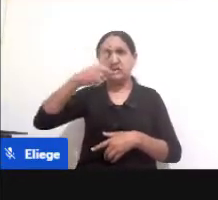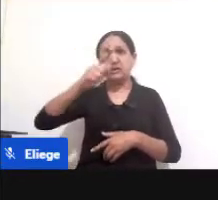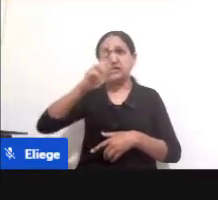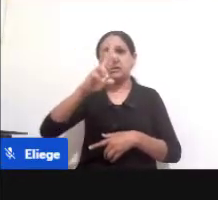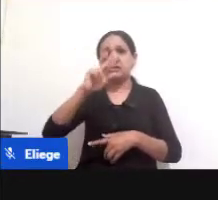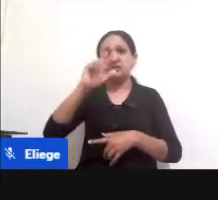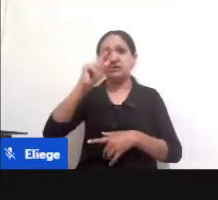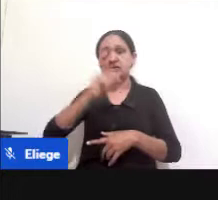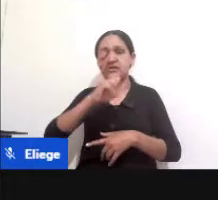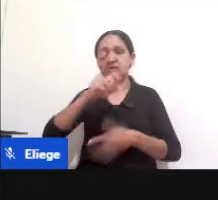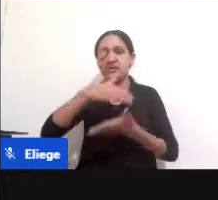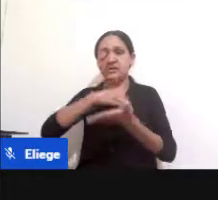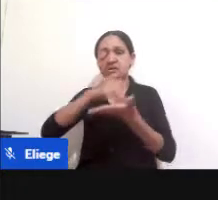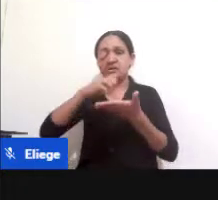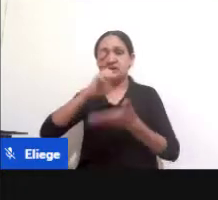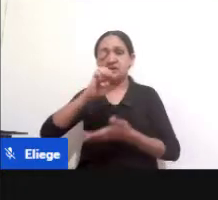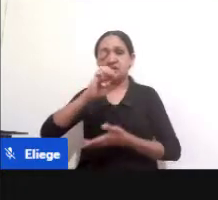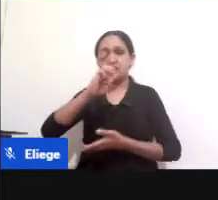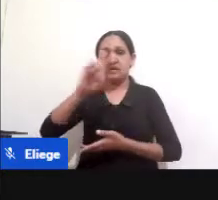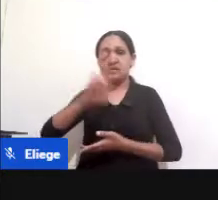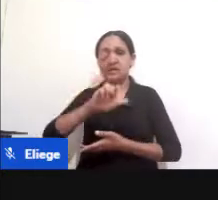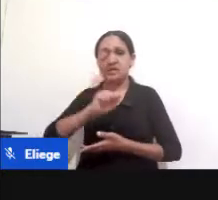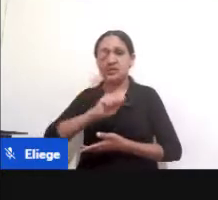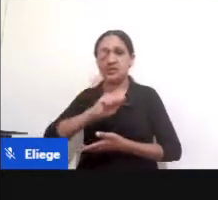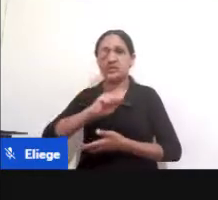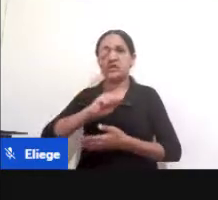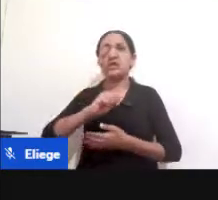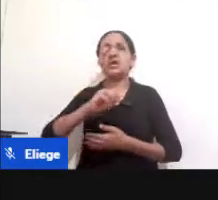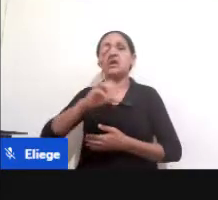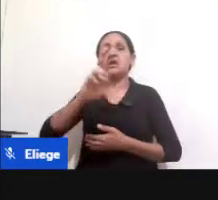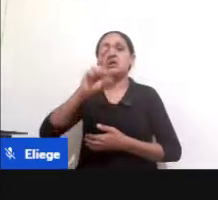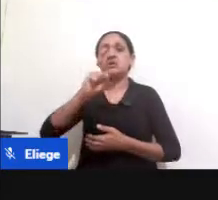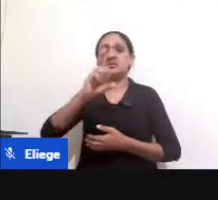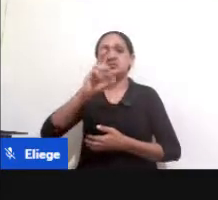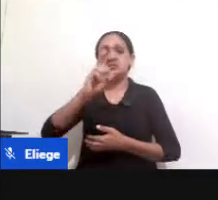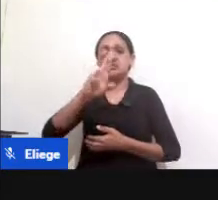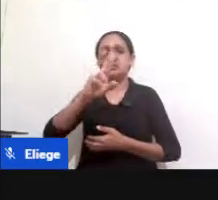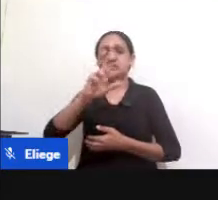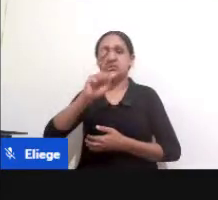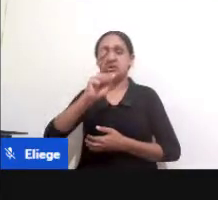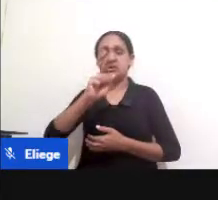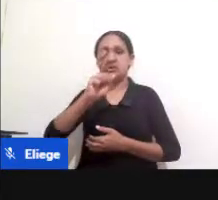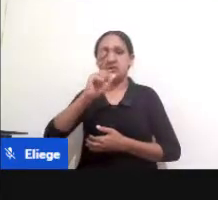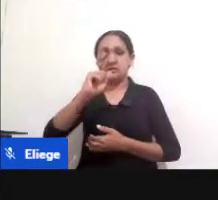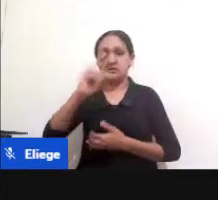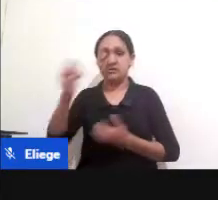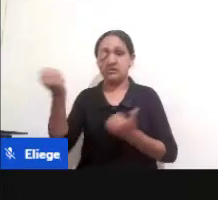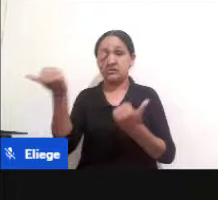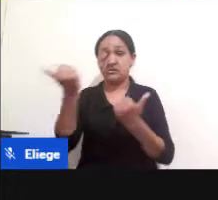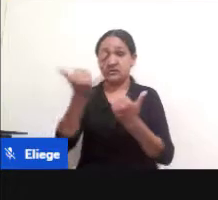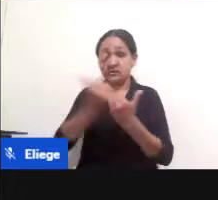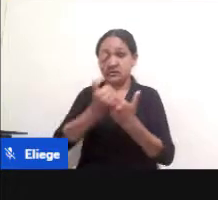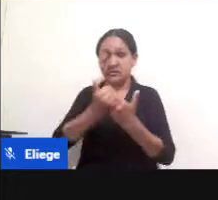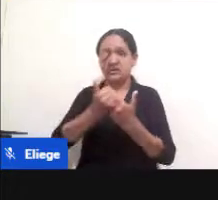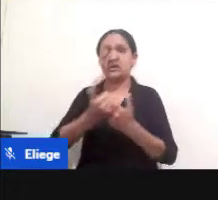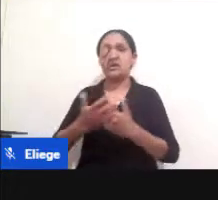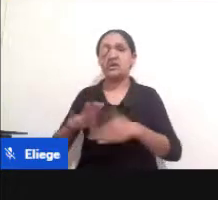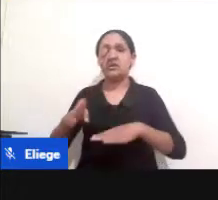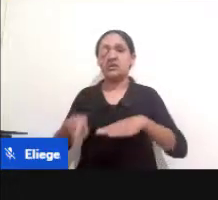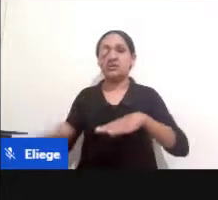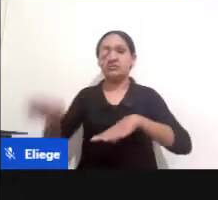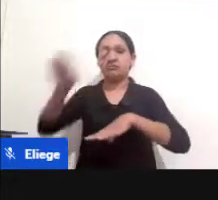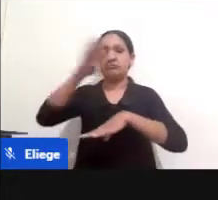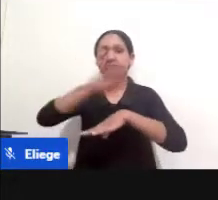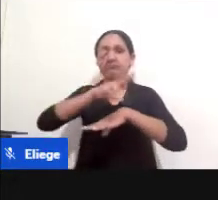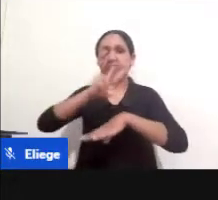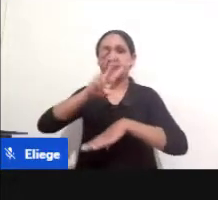de Educação, Soraya Inácio Campos, secretária adjunta de Educação, Valdir Leonel, superintendente